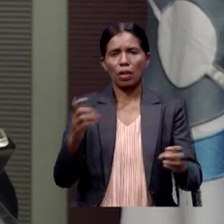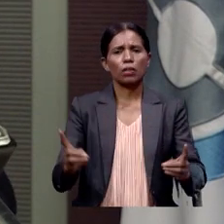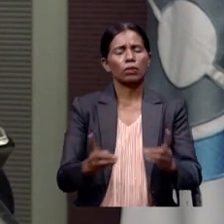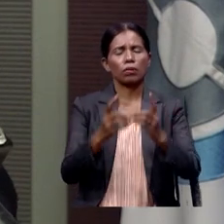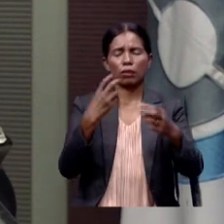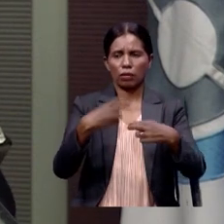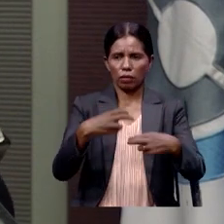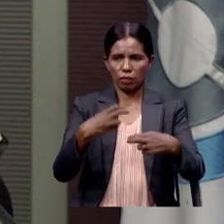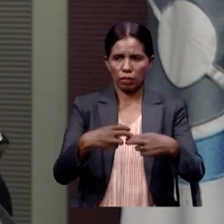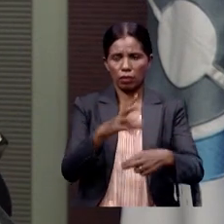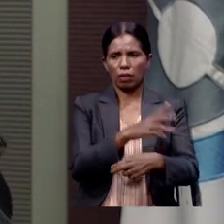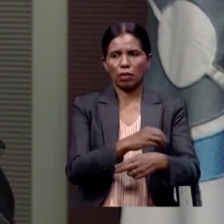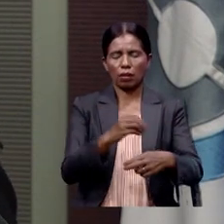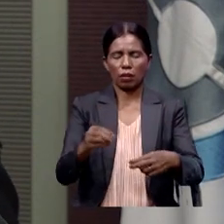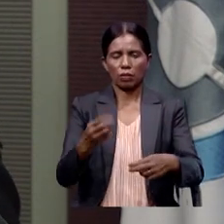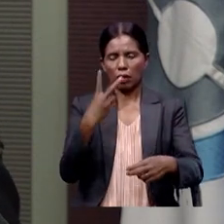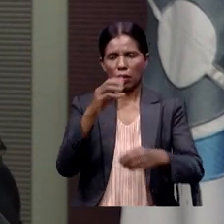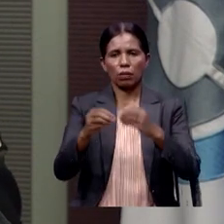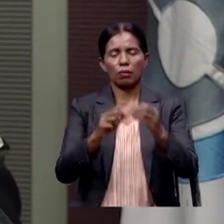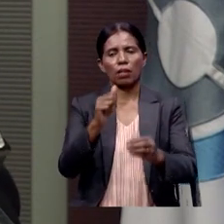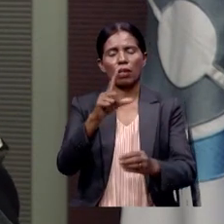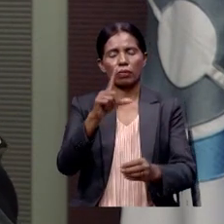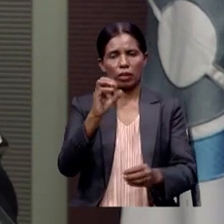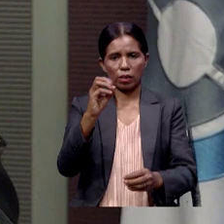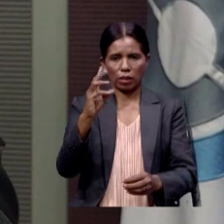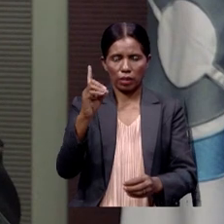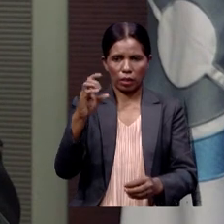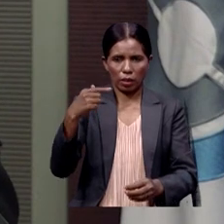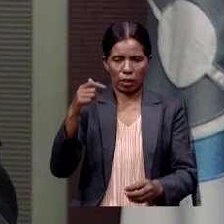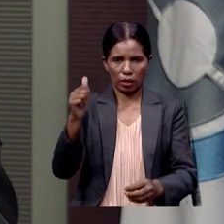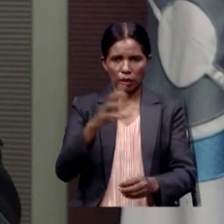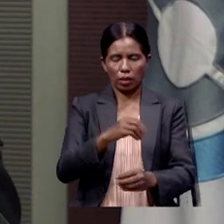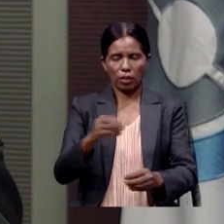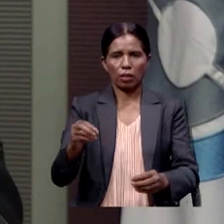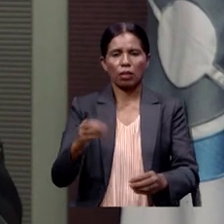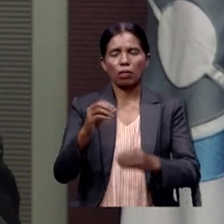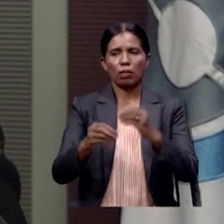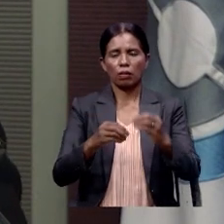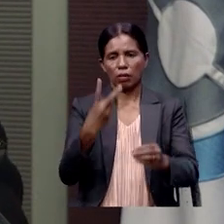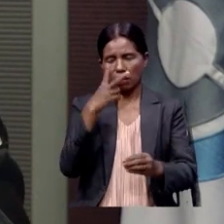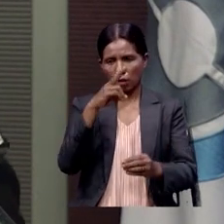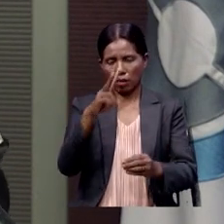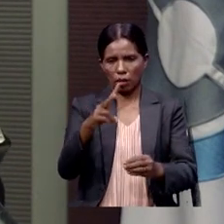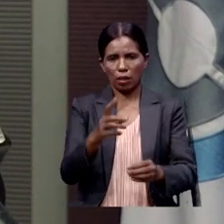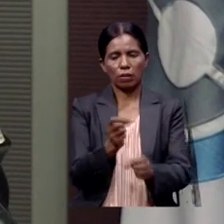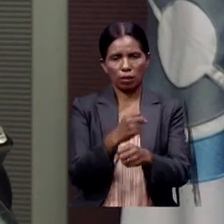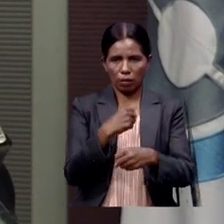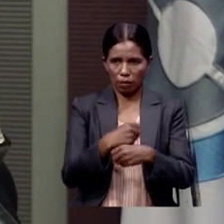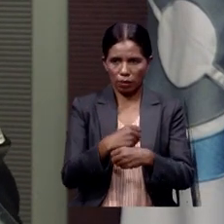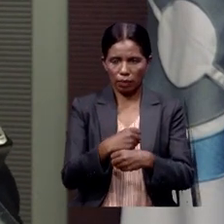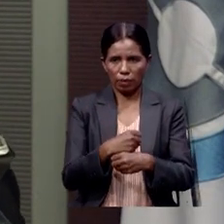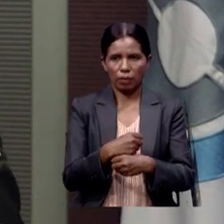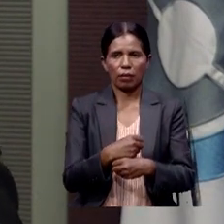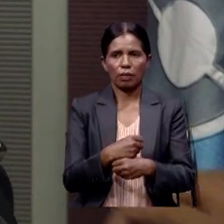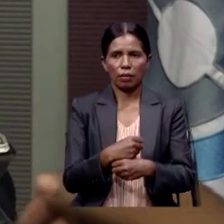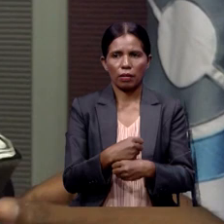a mudança e adaptação das alfândegas e a sua evolução no sentido de, por um lado, proteger